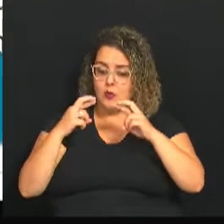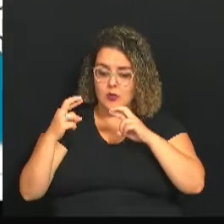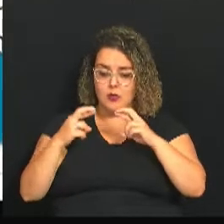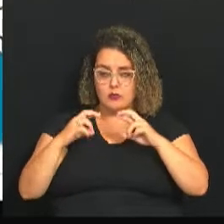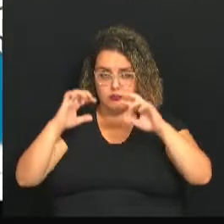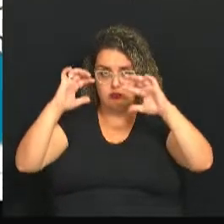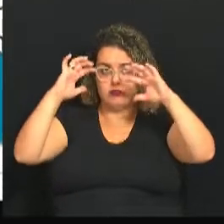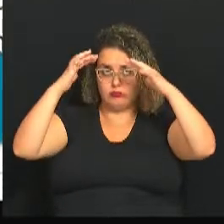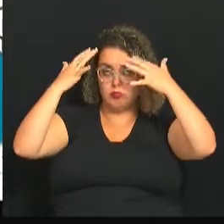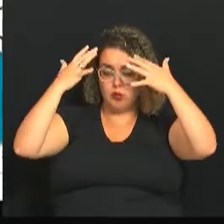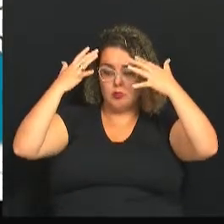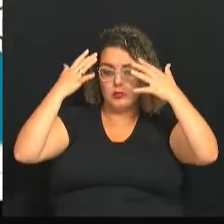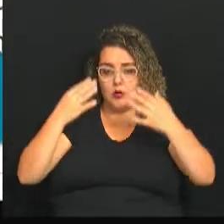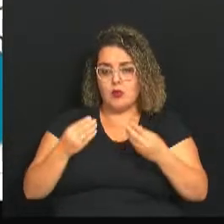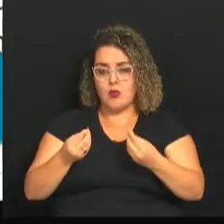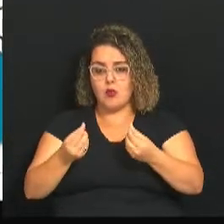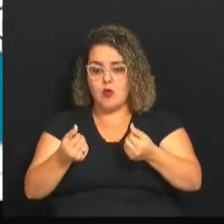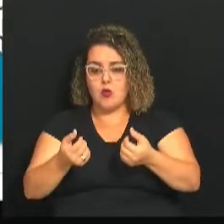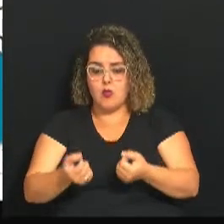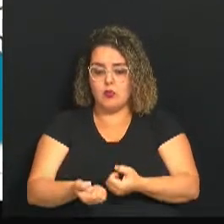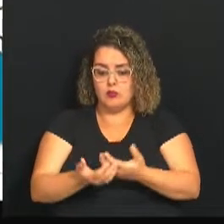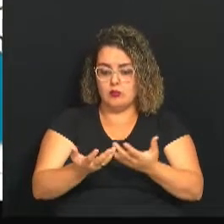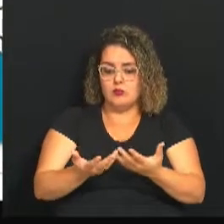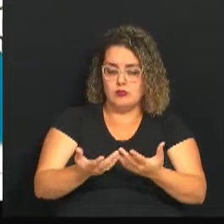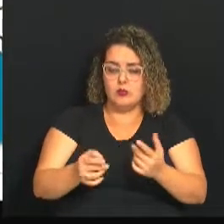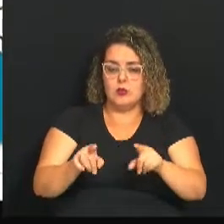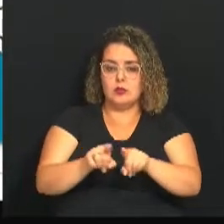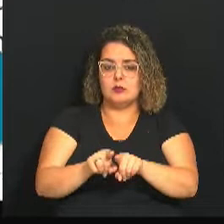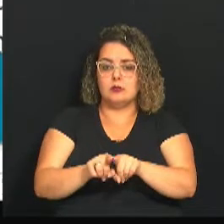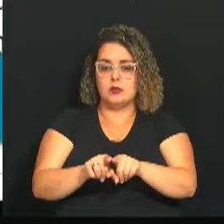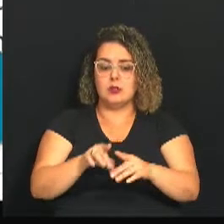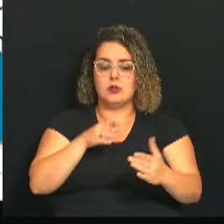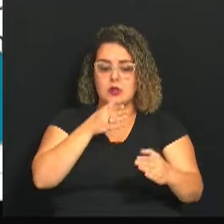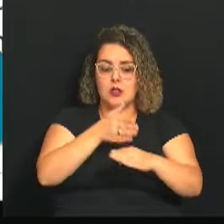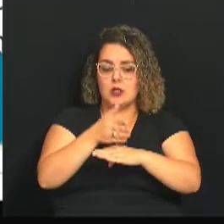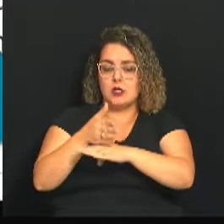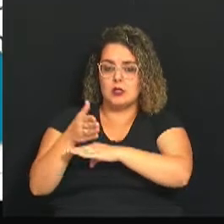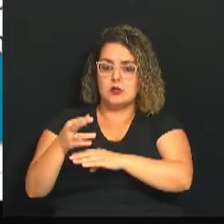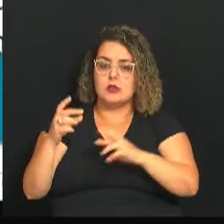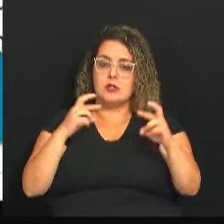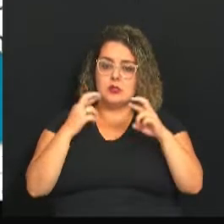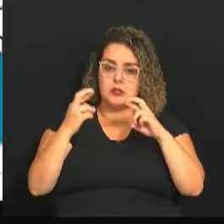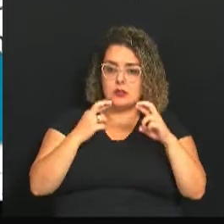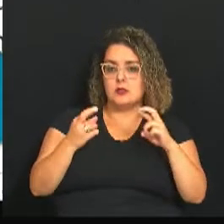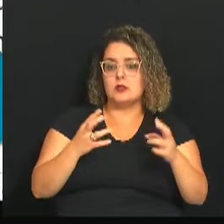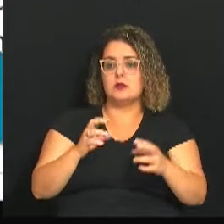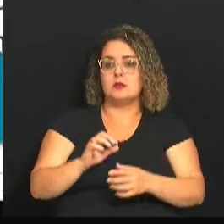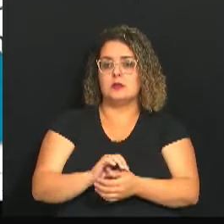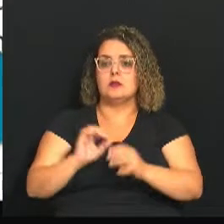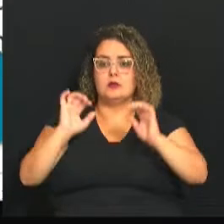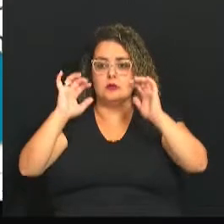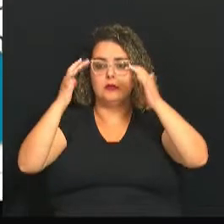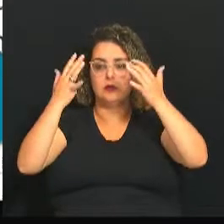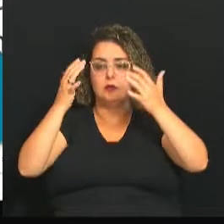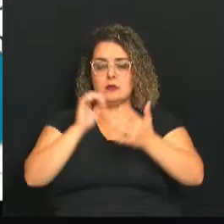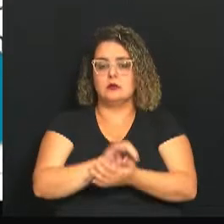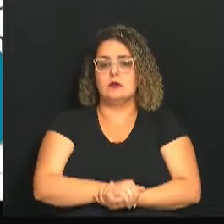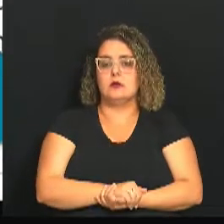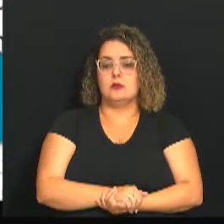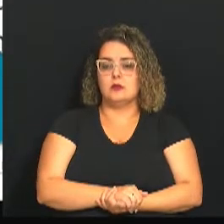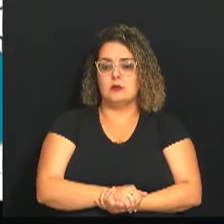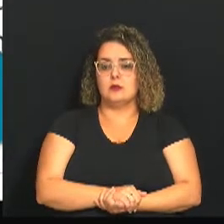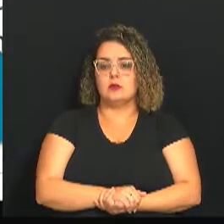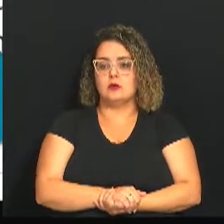né, qualidade de dados, que nos permitem também averiguar, né, as previsões e o impacto que os